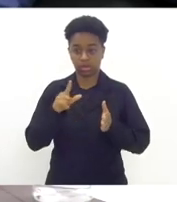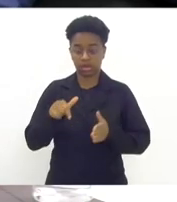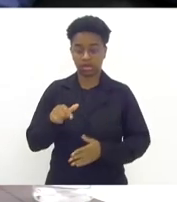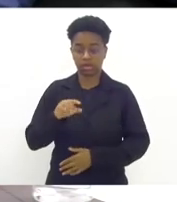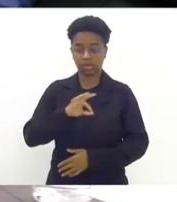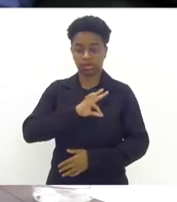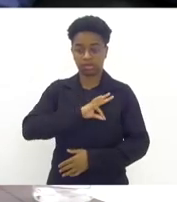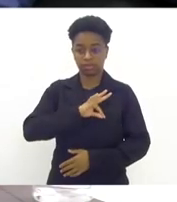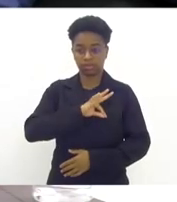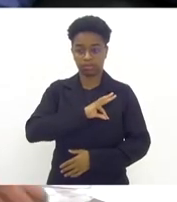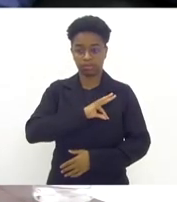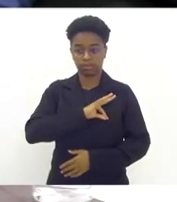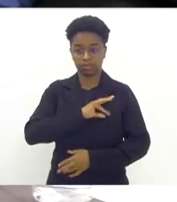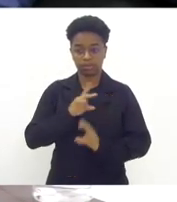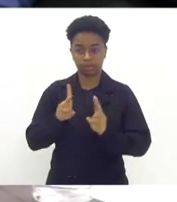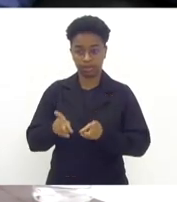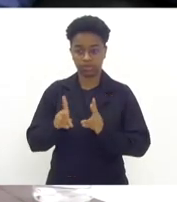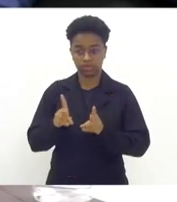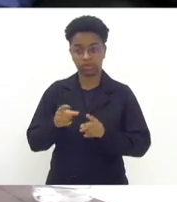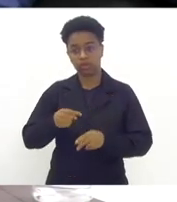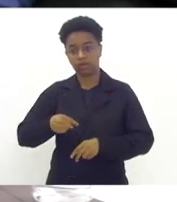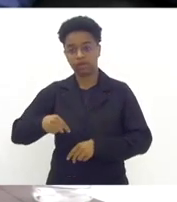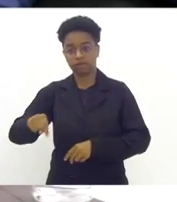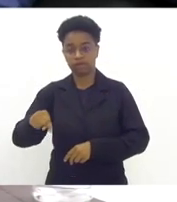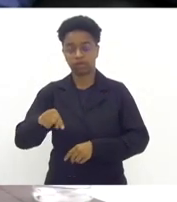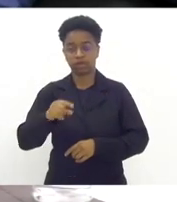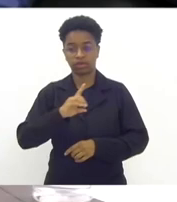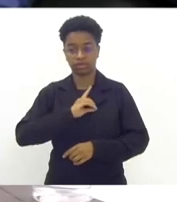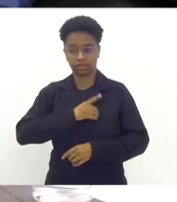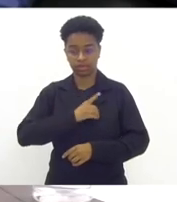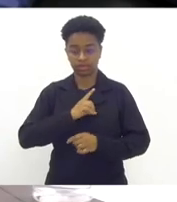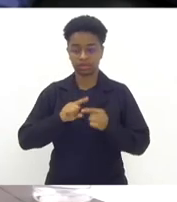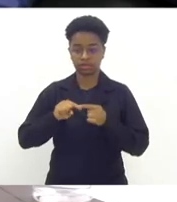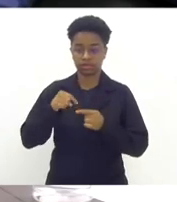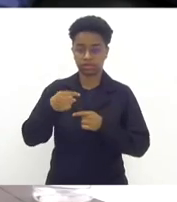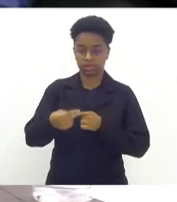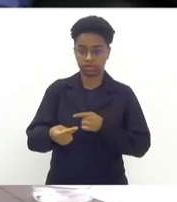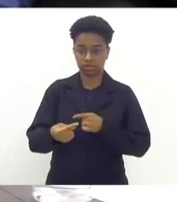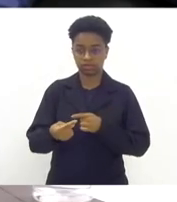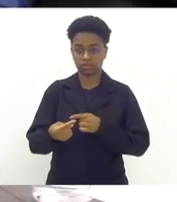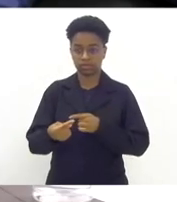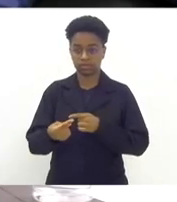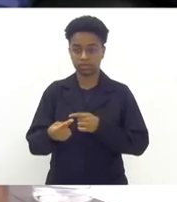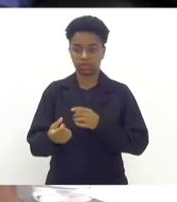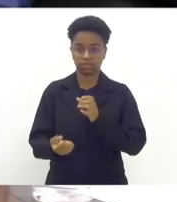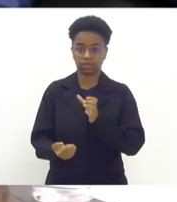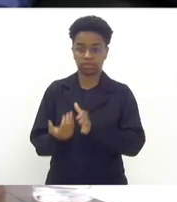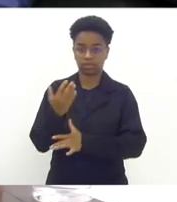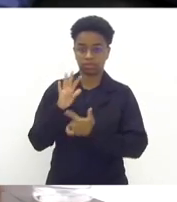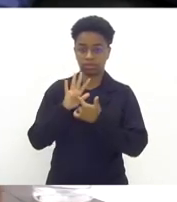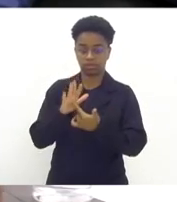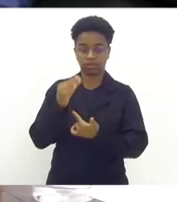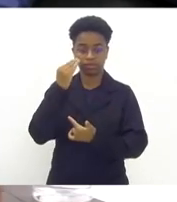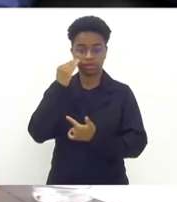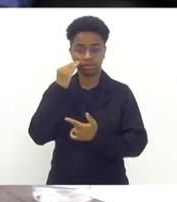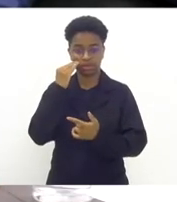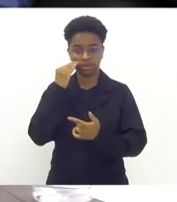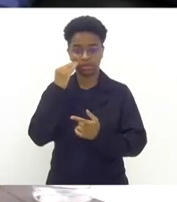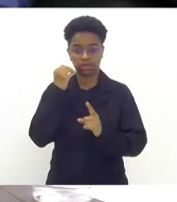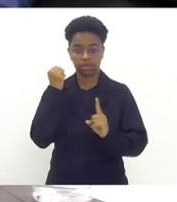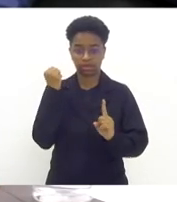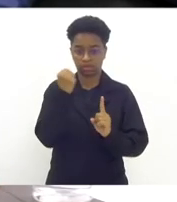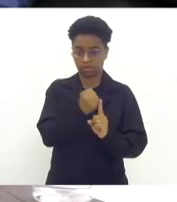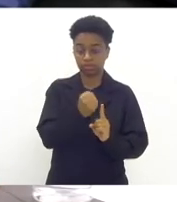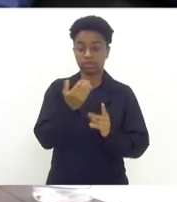que foram para outras delegacias e posteriormente apareceram numa tentativa de homicídio. E o carro, o